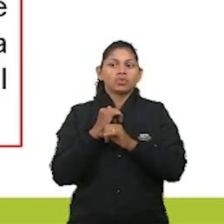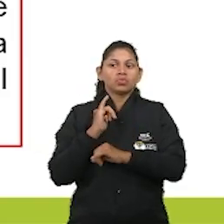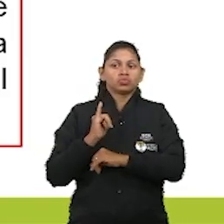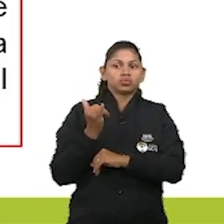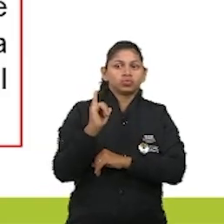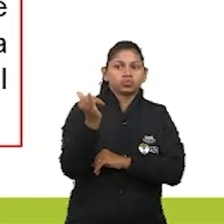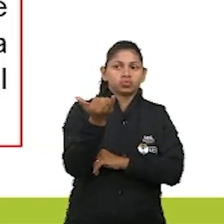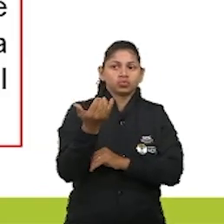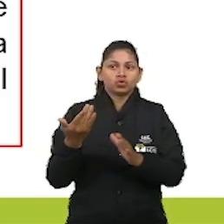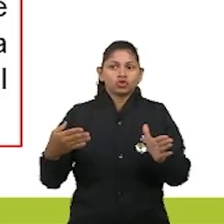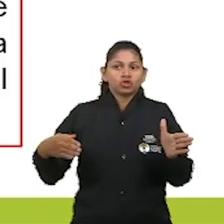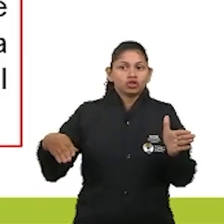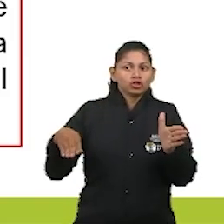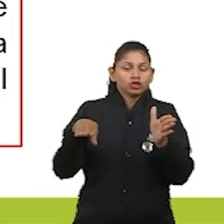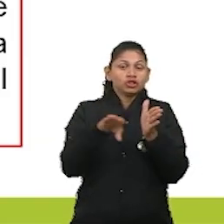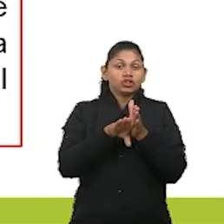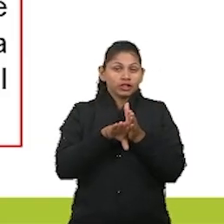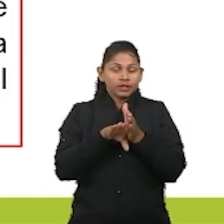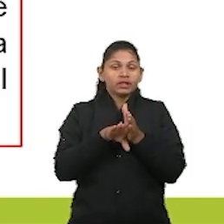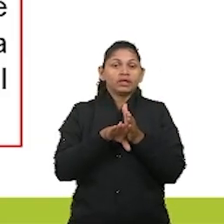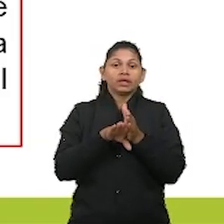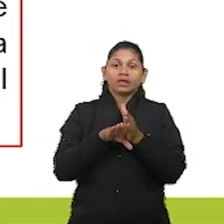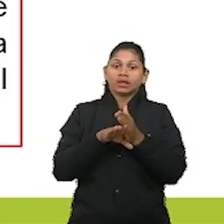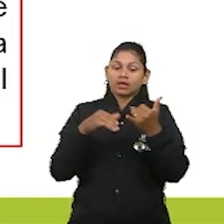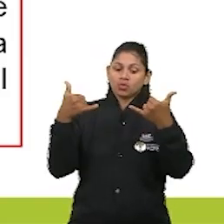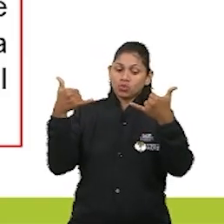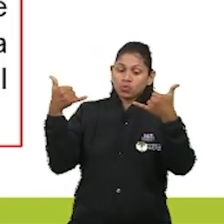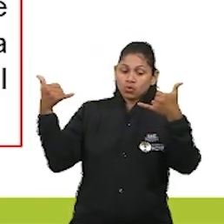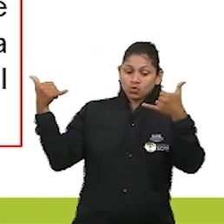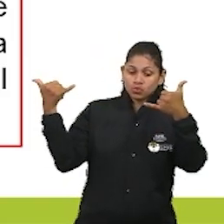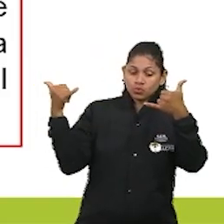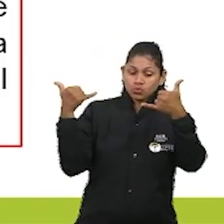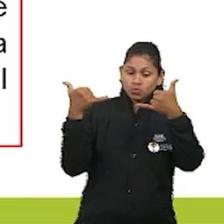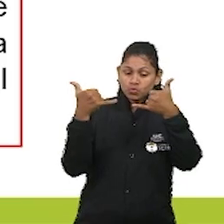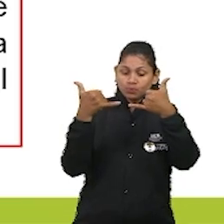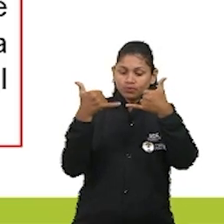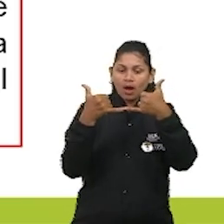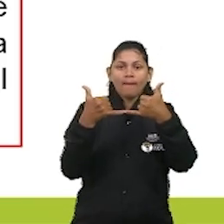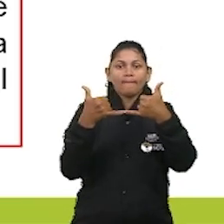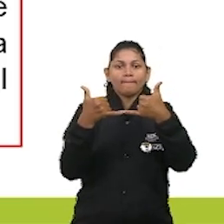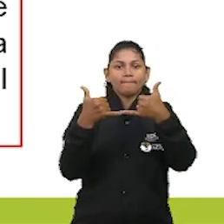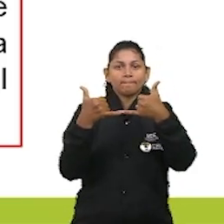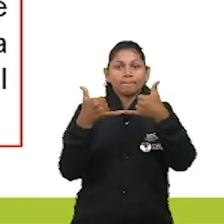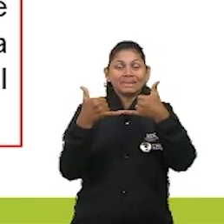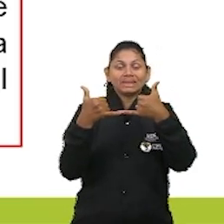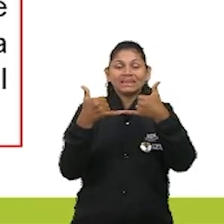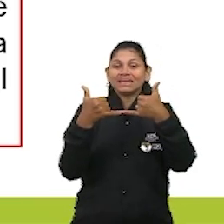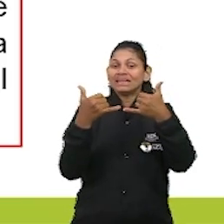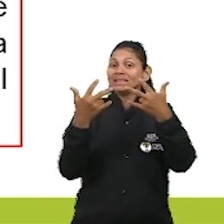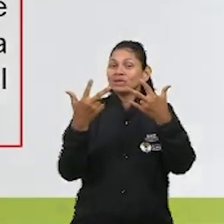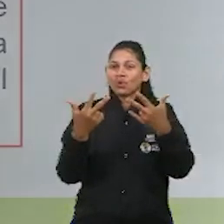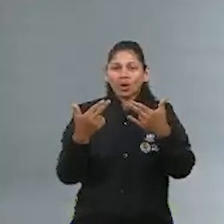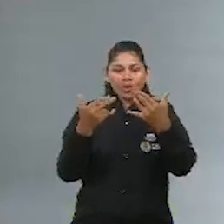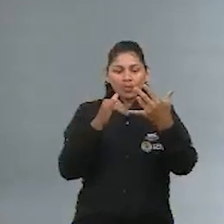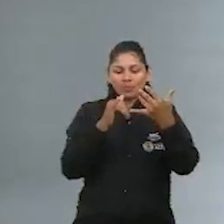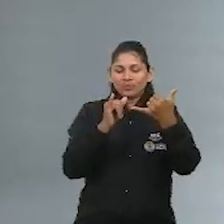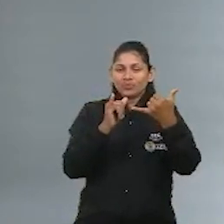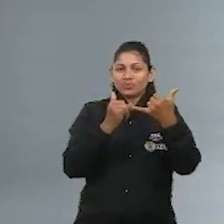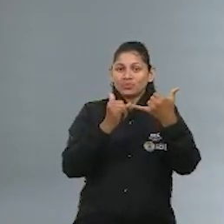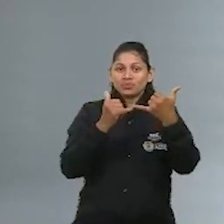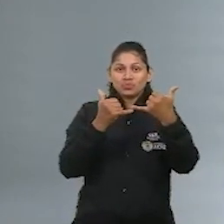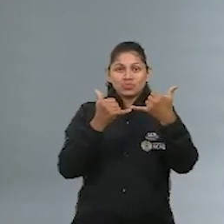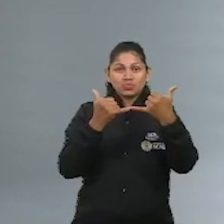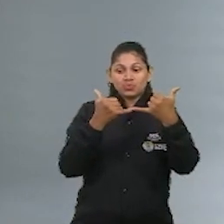da conservação da carga total existente no circuito. Então, essa conservação aí da carga, né,